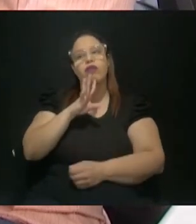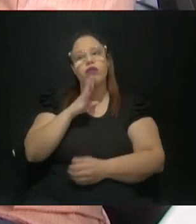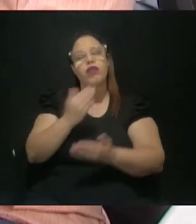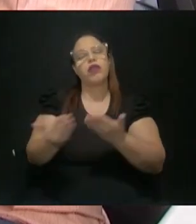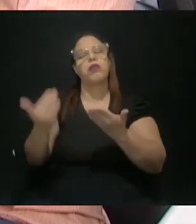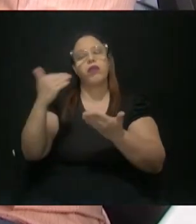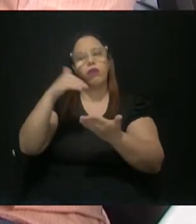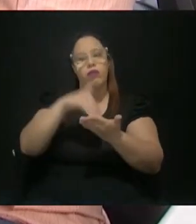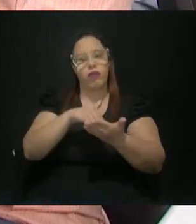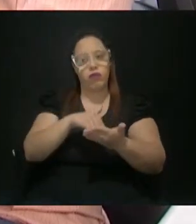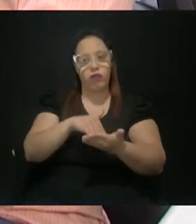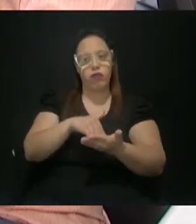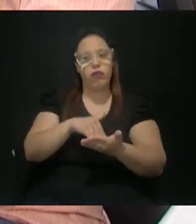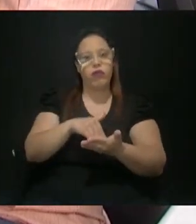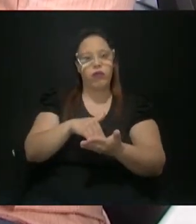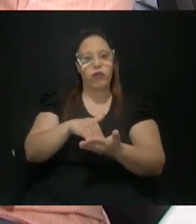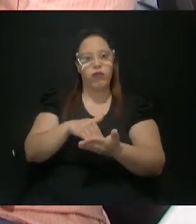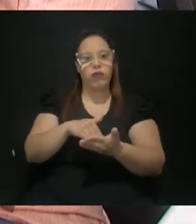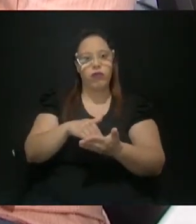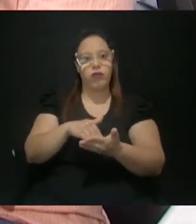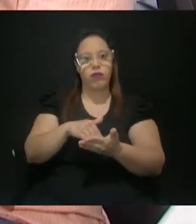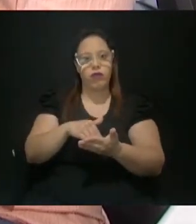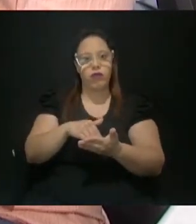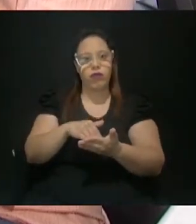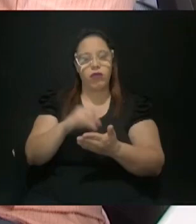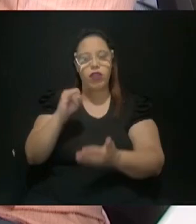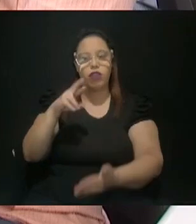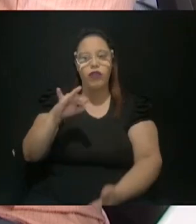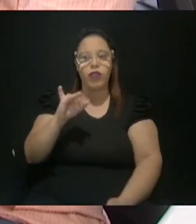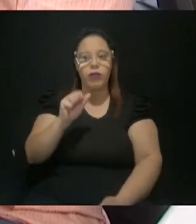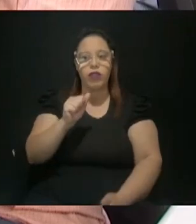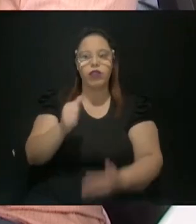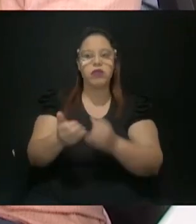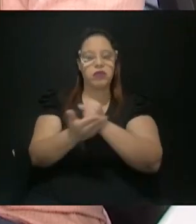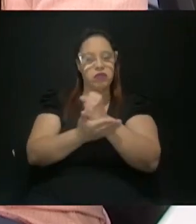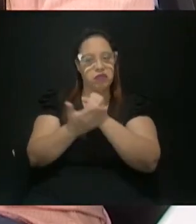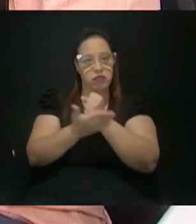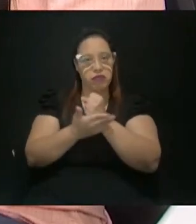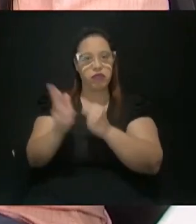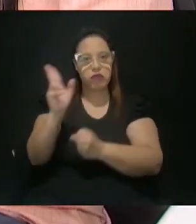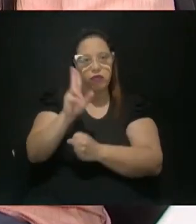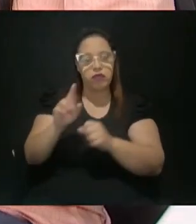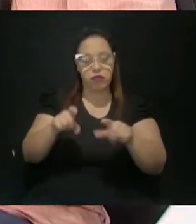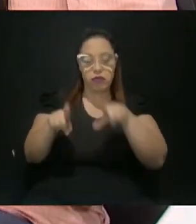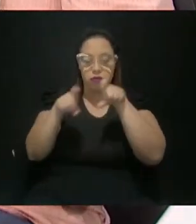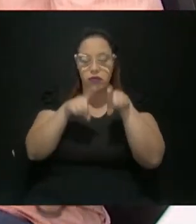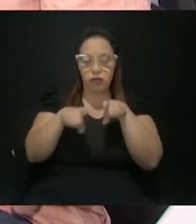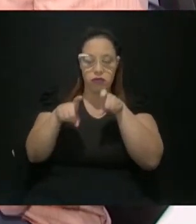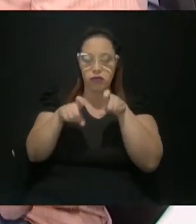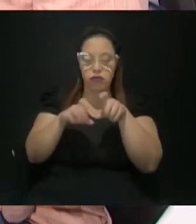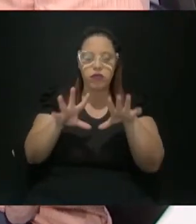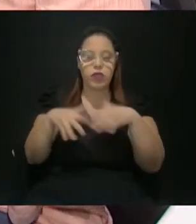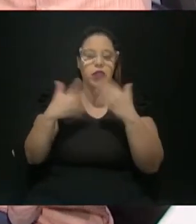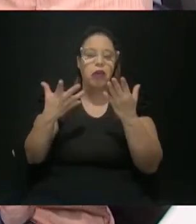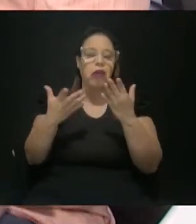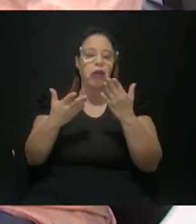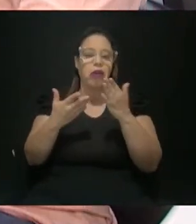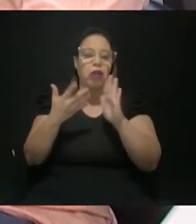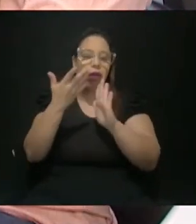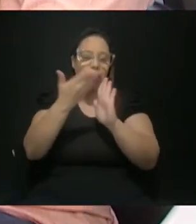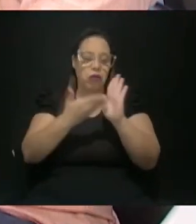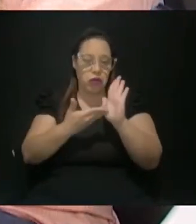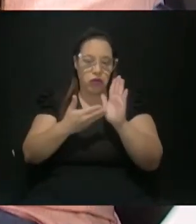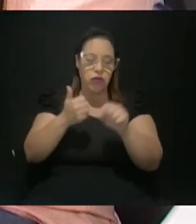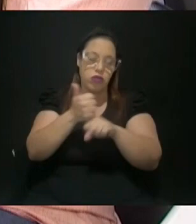ter o conhecimento mínimo de informática básica, utilização de um computador. E qual que é o perfil desse profissional?